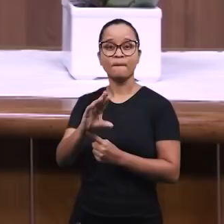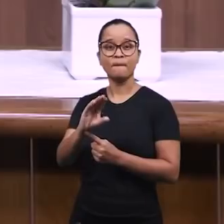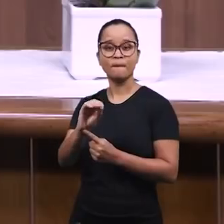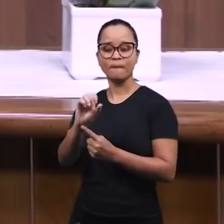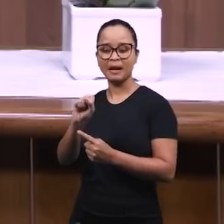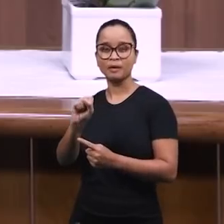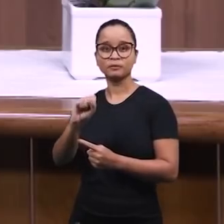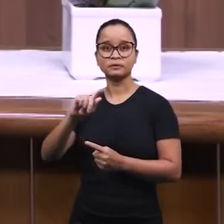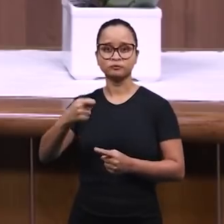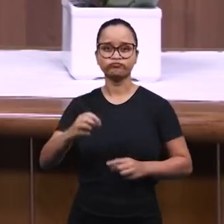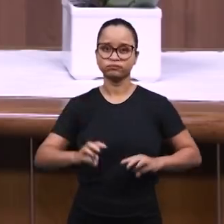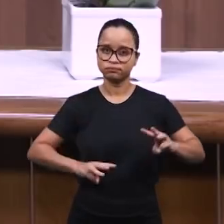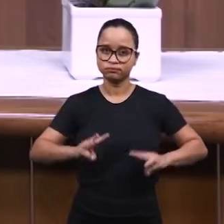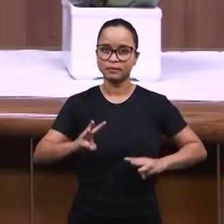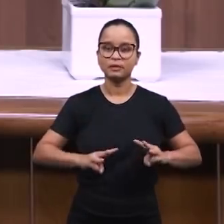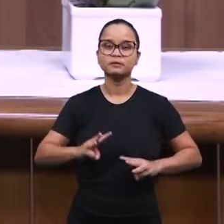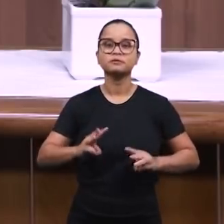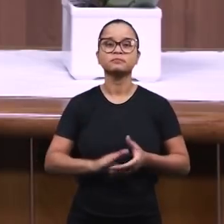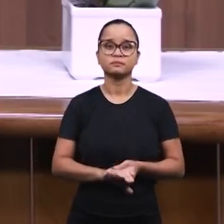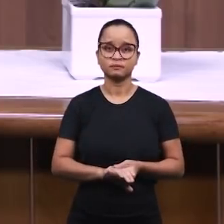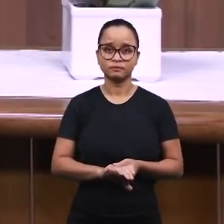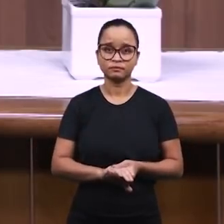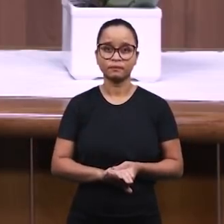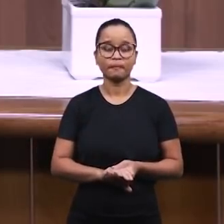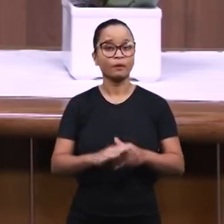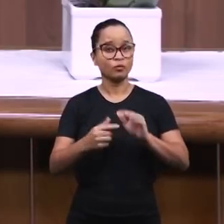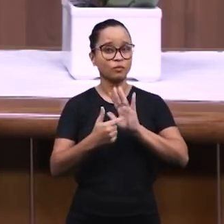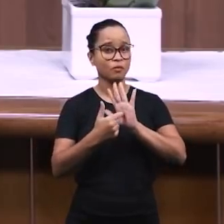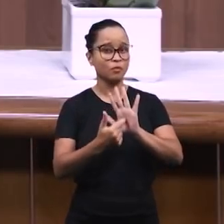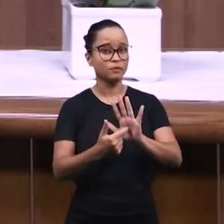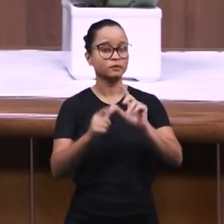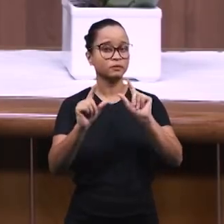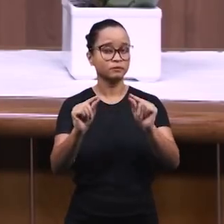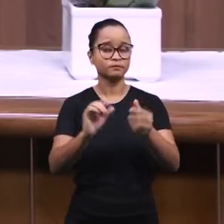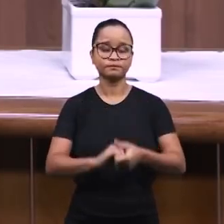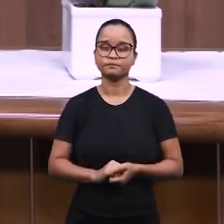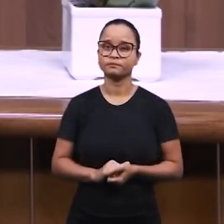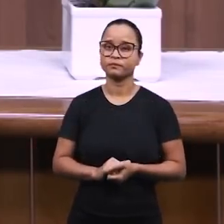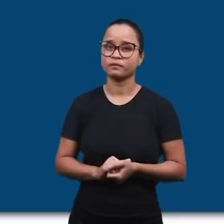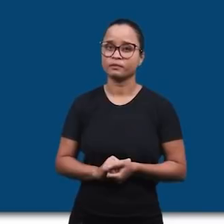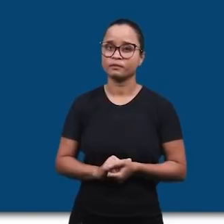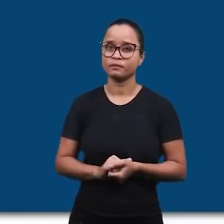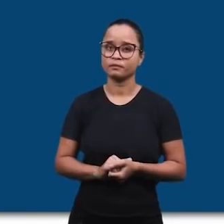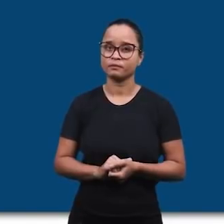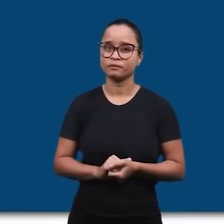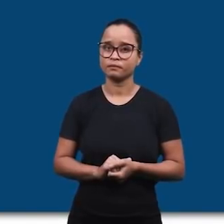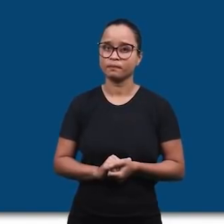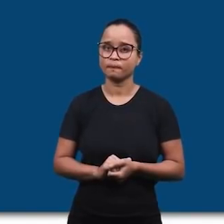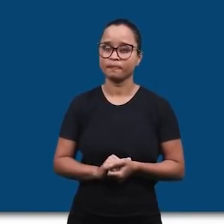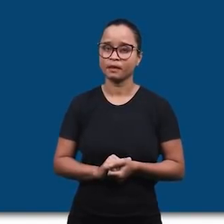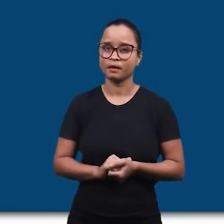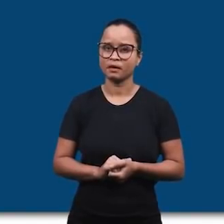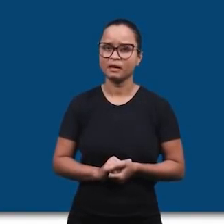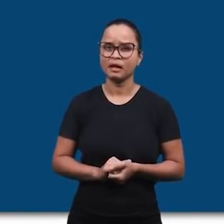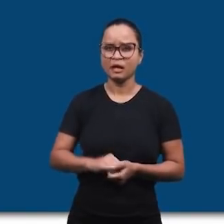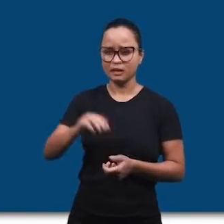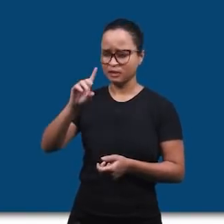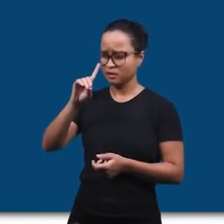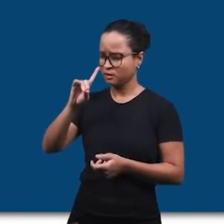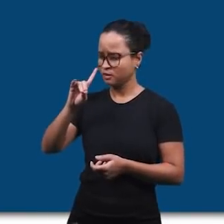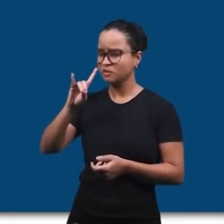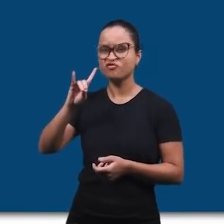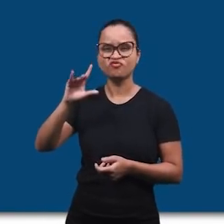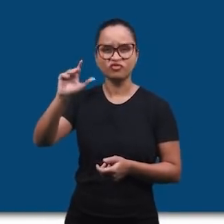vamos ler os versos 35 e 36, e que diz assim: E naquele dia, sendo já